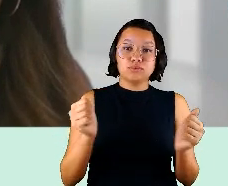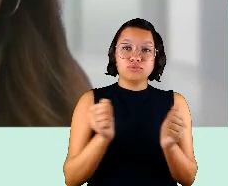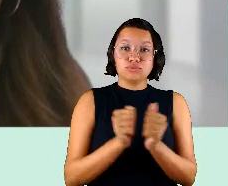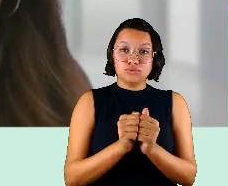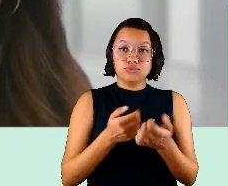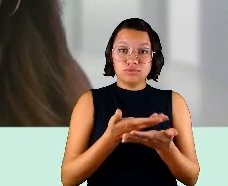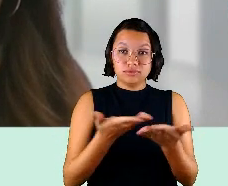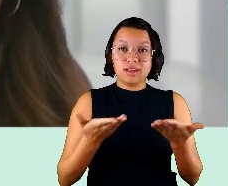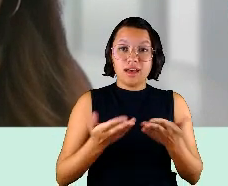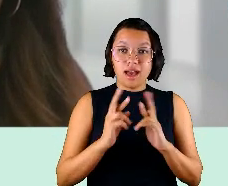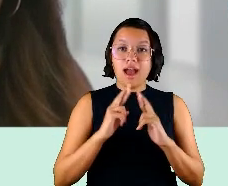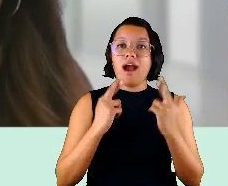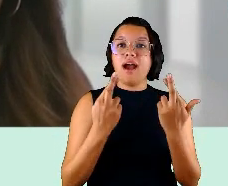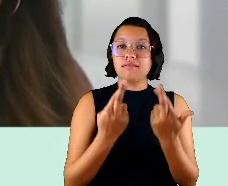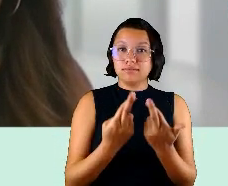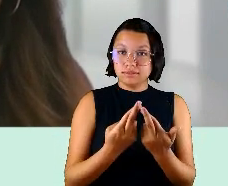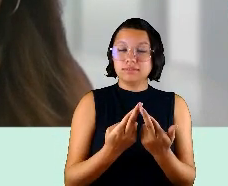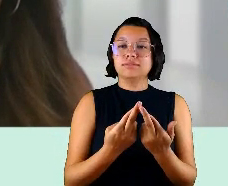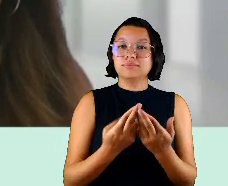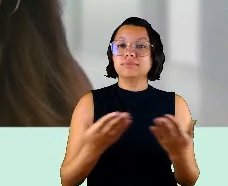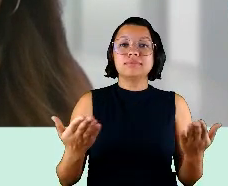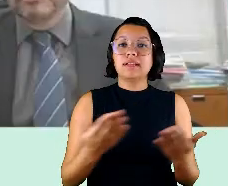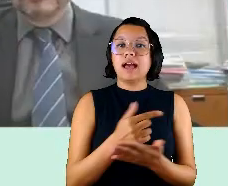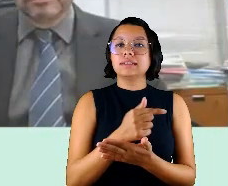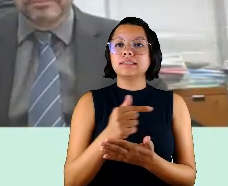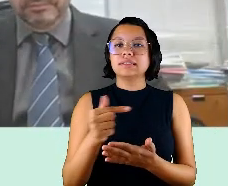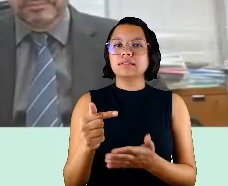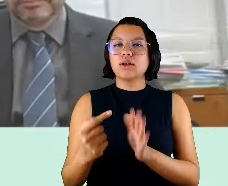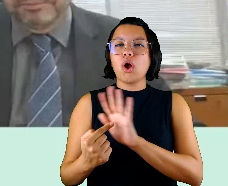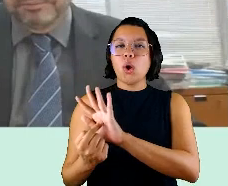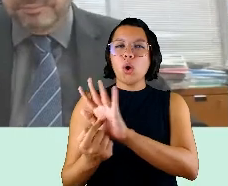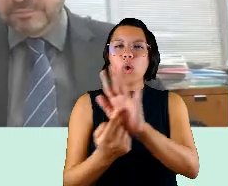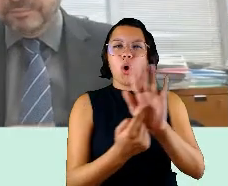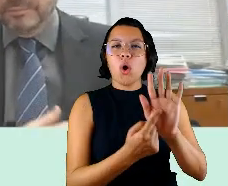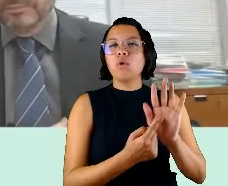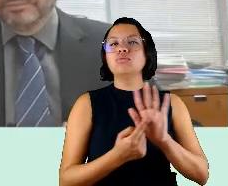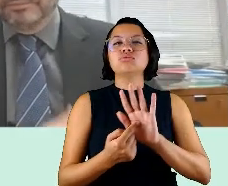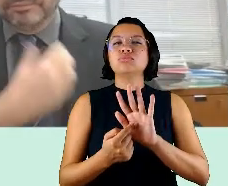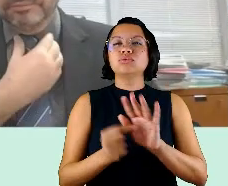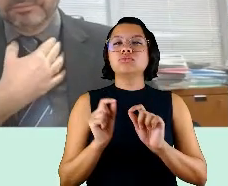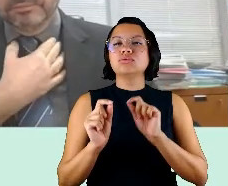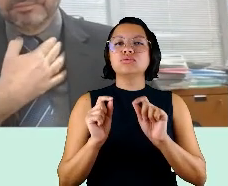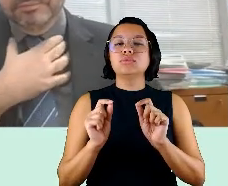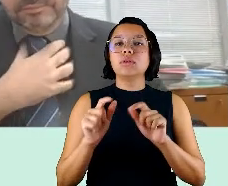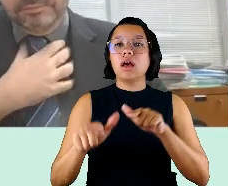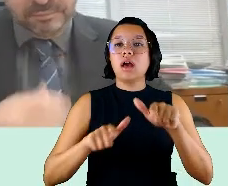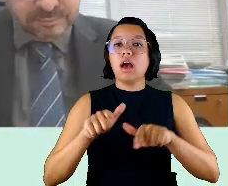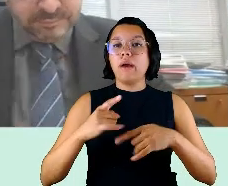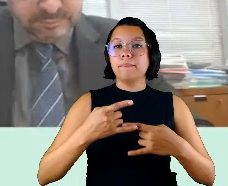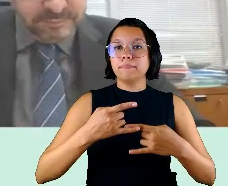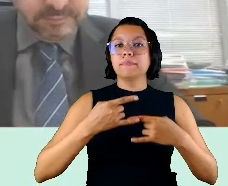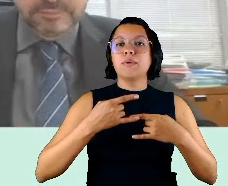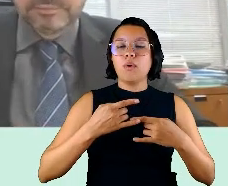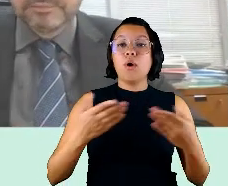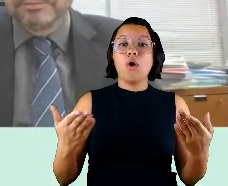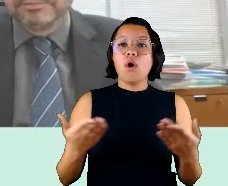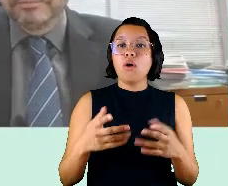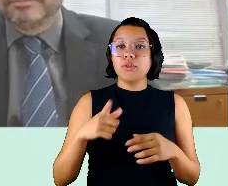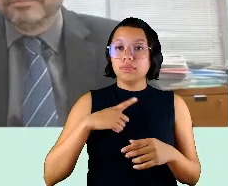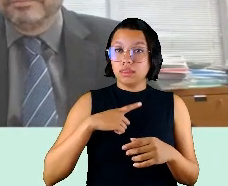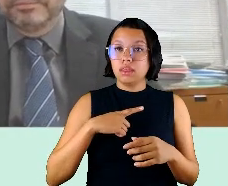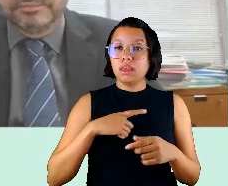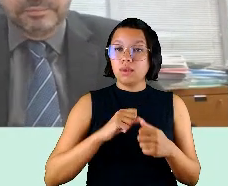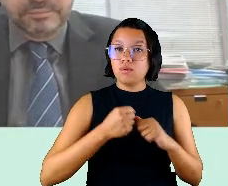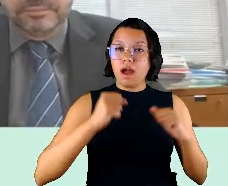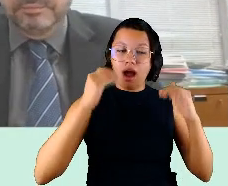aqui novamente reunidos nesta semana do Desnudando o Teletrabalho. Hoje nós teremos a